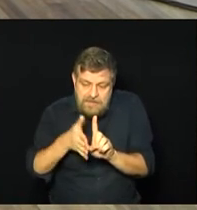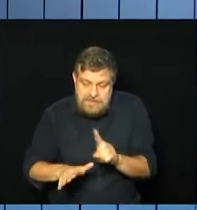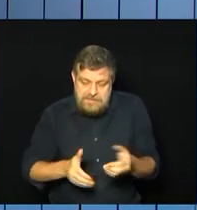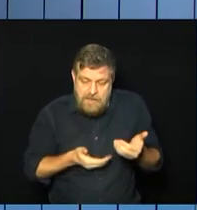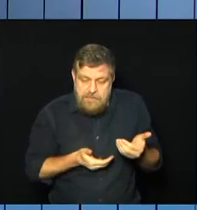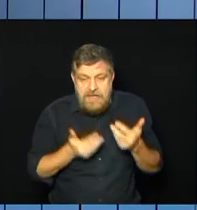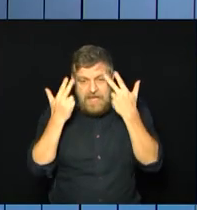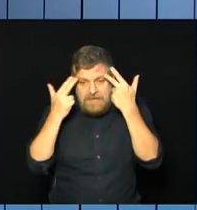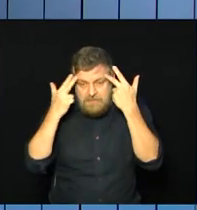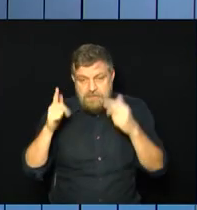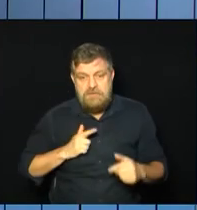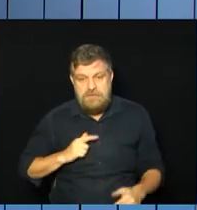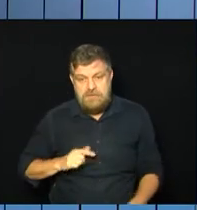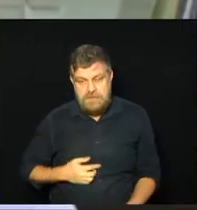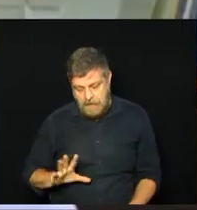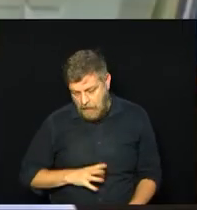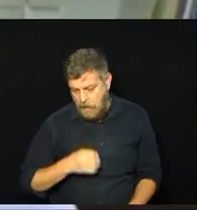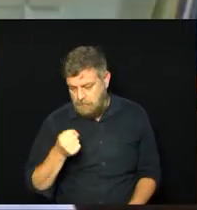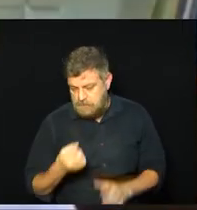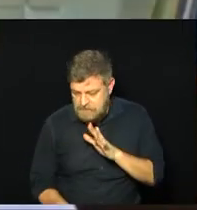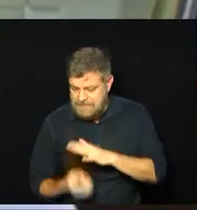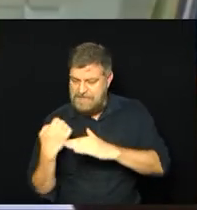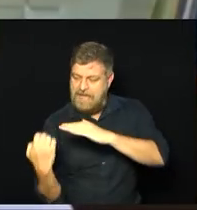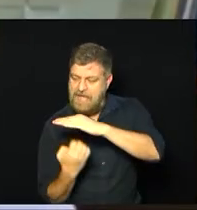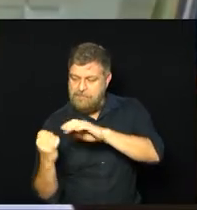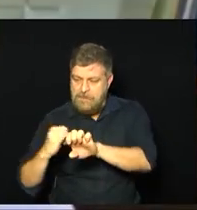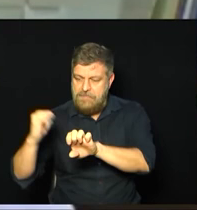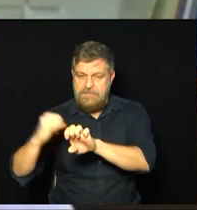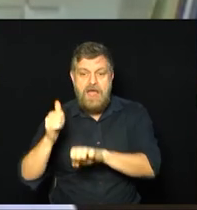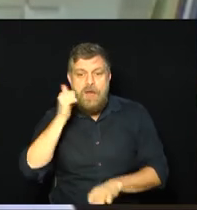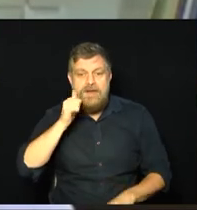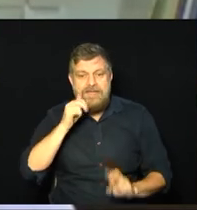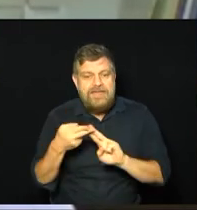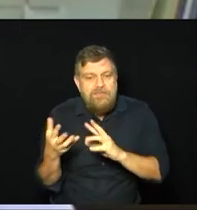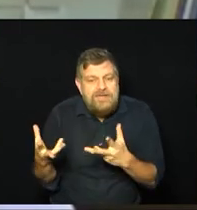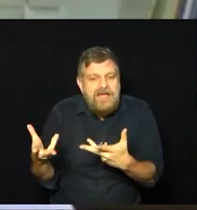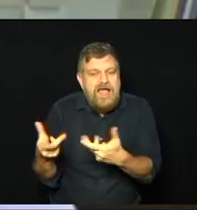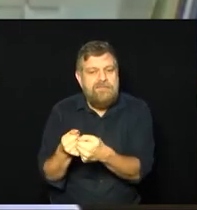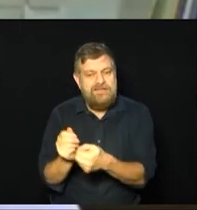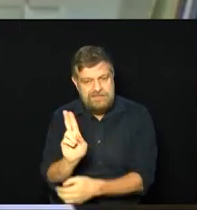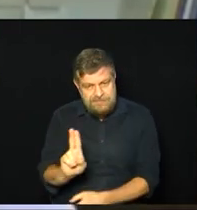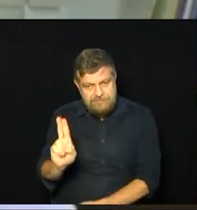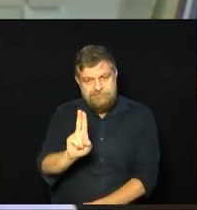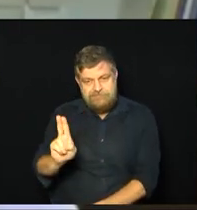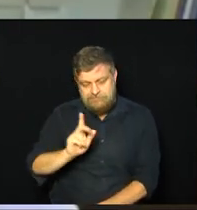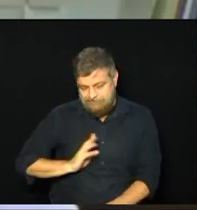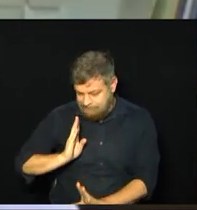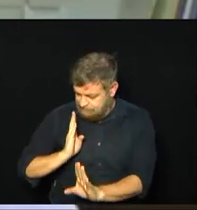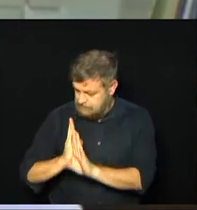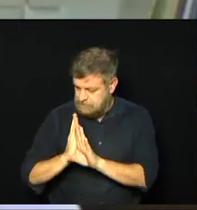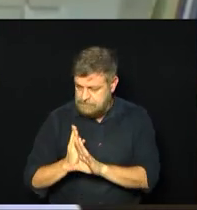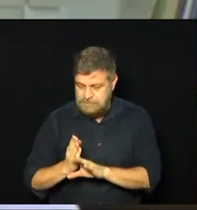Exatamente, ou ter coragem de empreender, né? As mulheres, elas têm muitas habilidades que elas podem usar. Descobrir